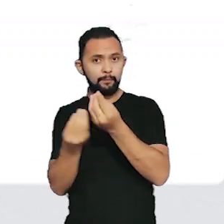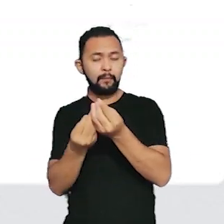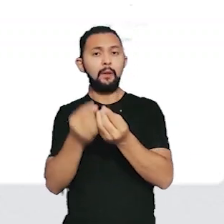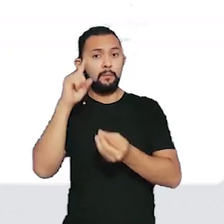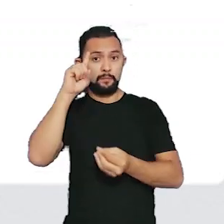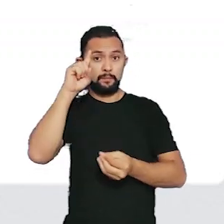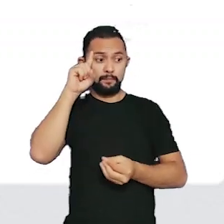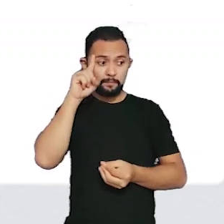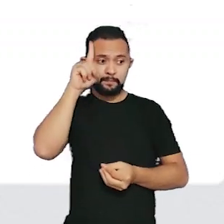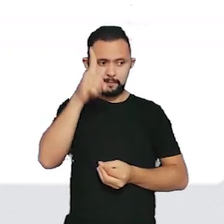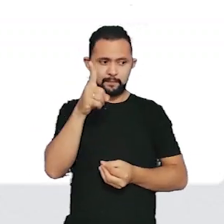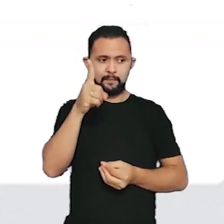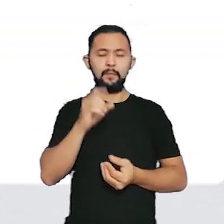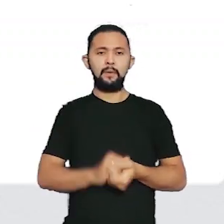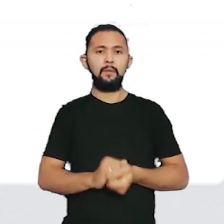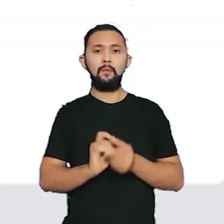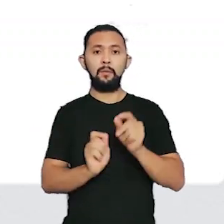de